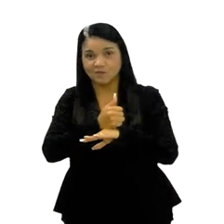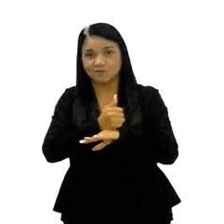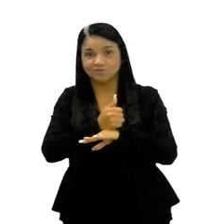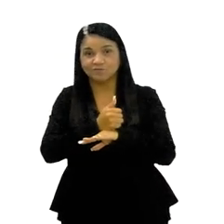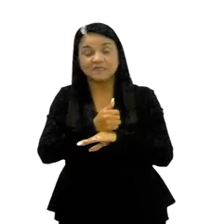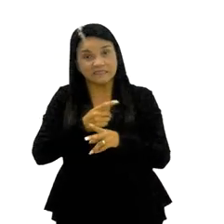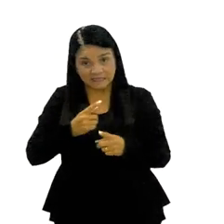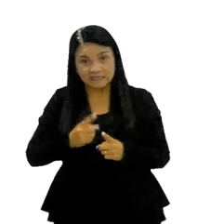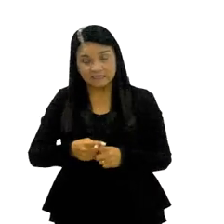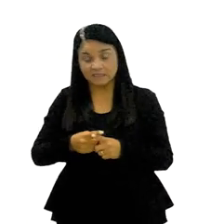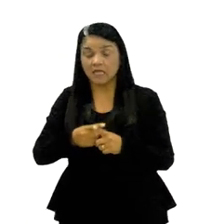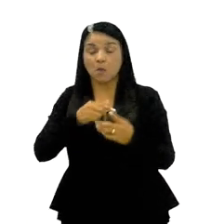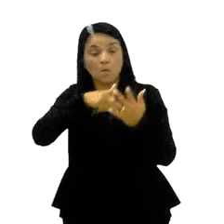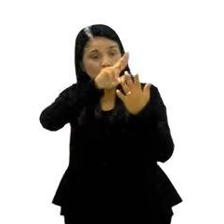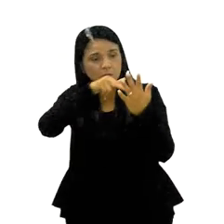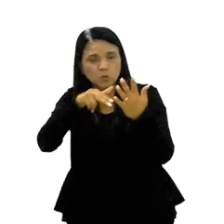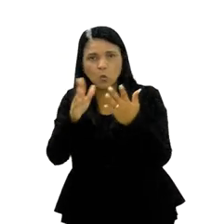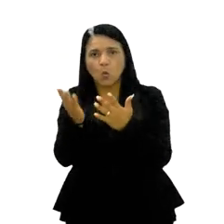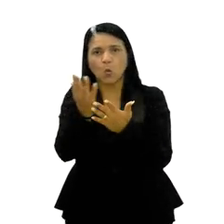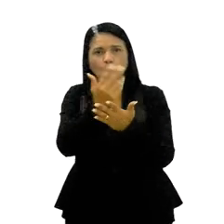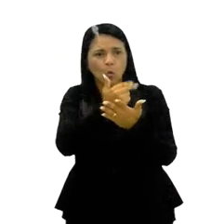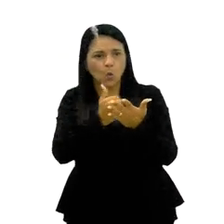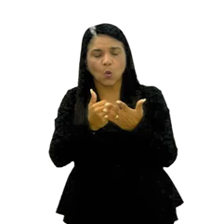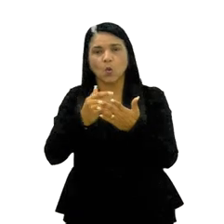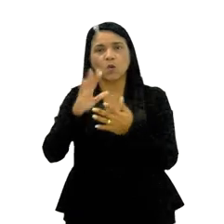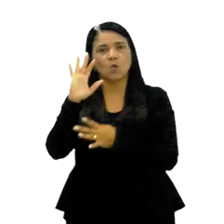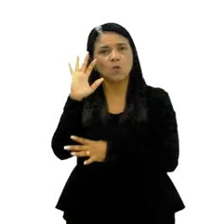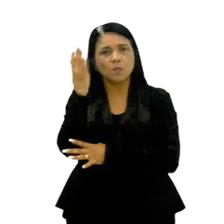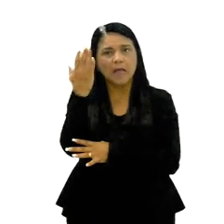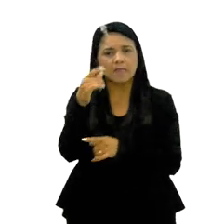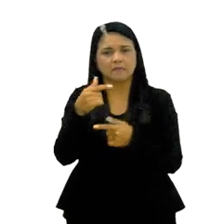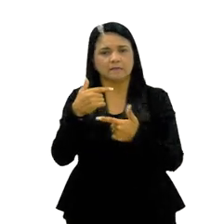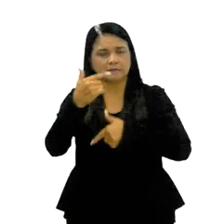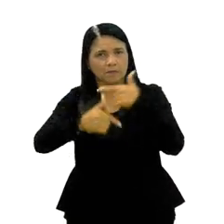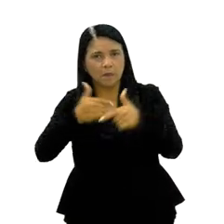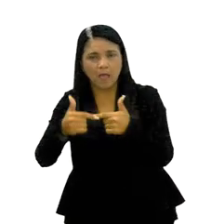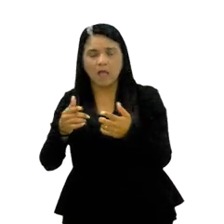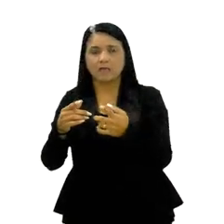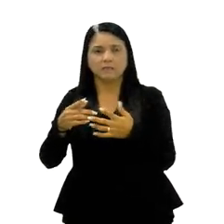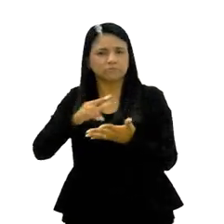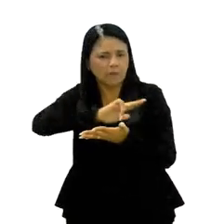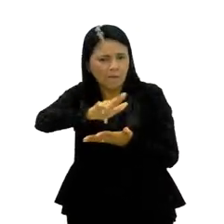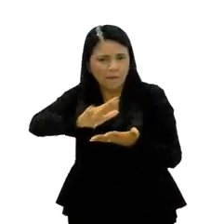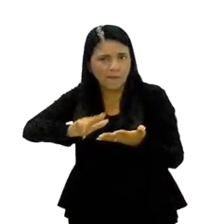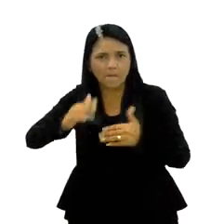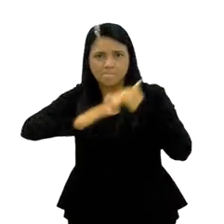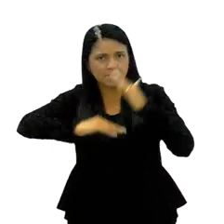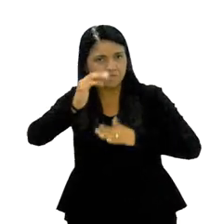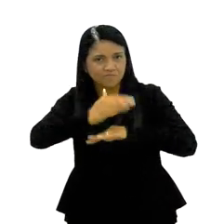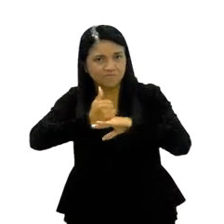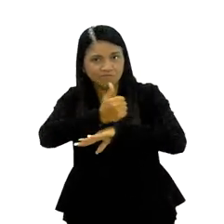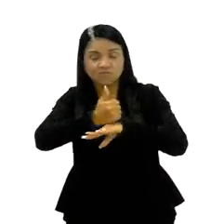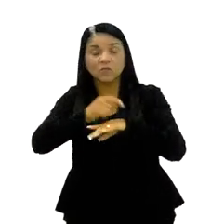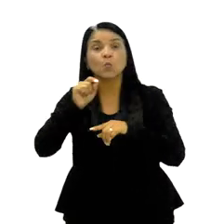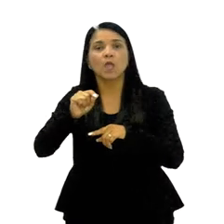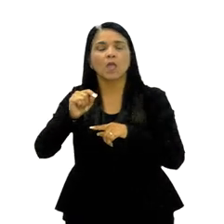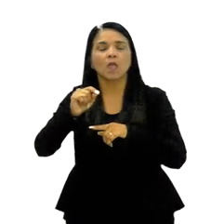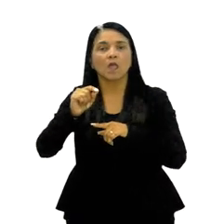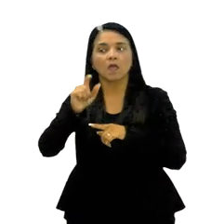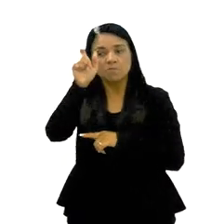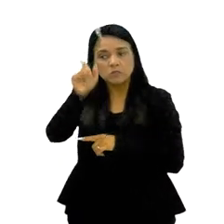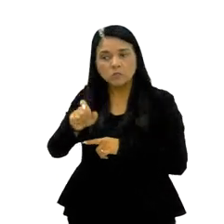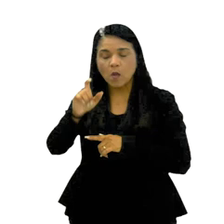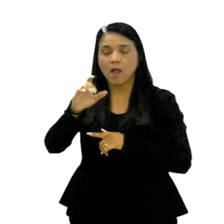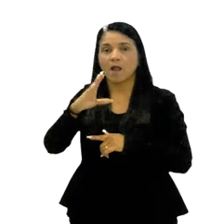outra situação. Exatamente, porque você tem um pintor de arte, um escultor, um aderecista, um ferreiro, um carpinteiro, que vai fazer tudo aquilo que os carnavalescos pensam e